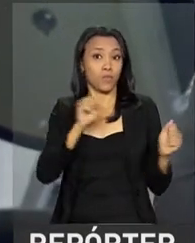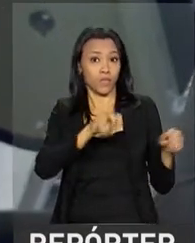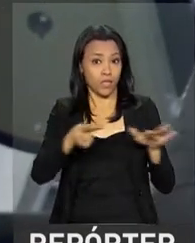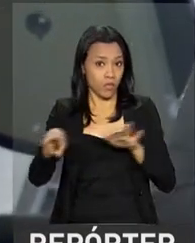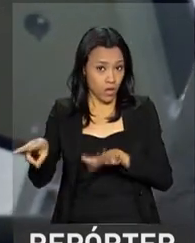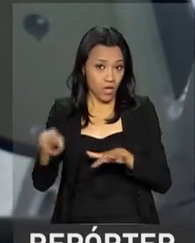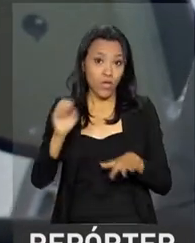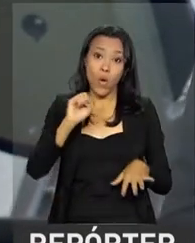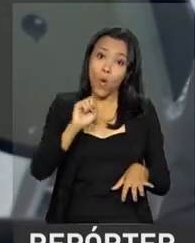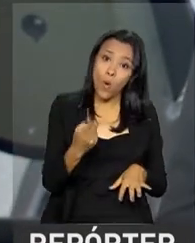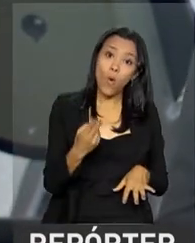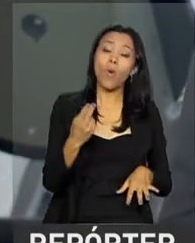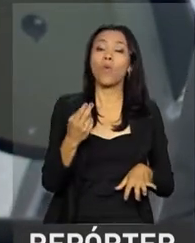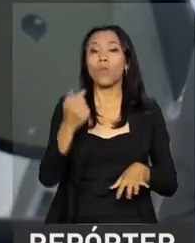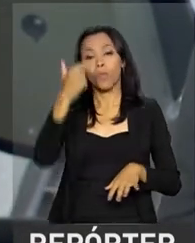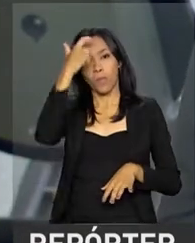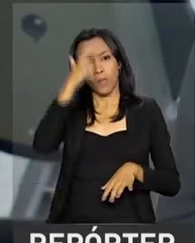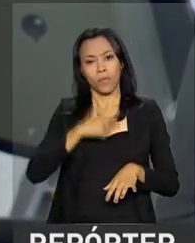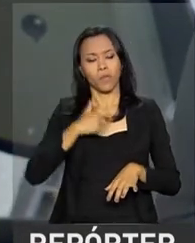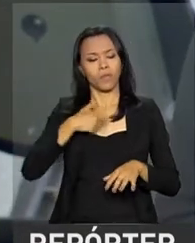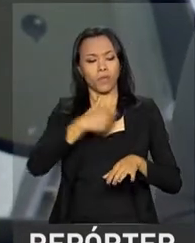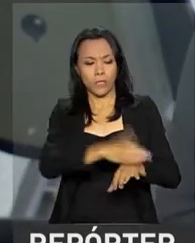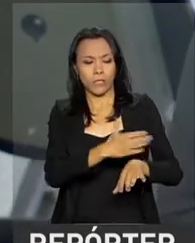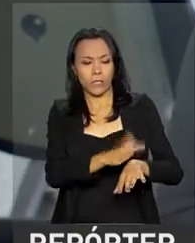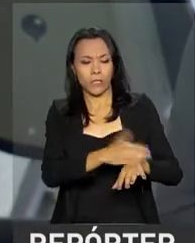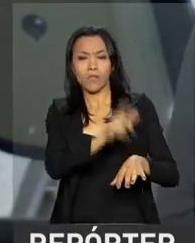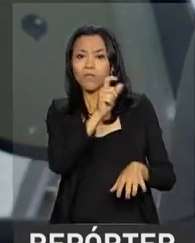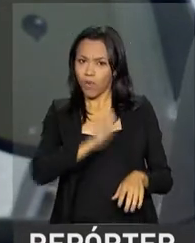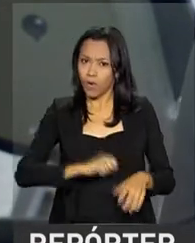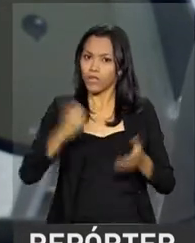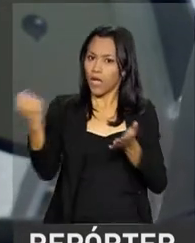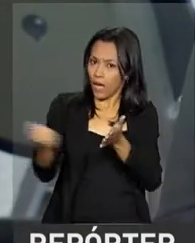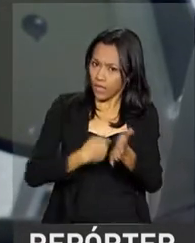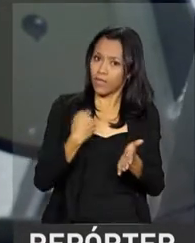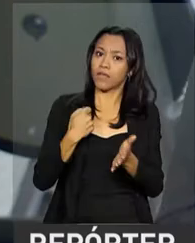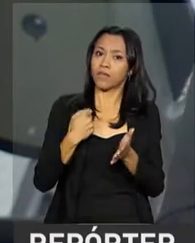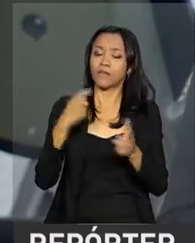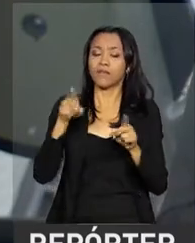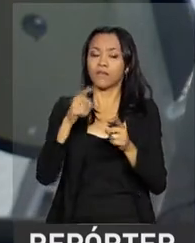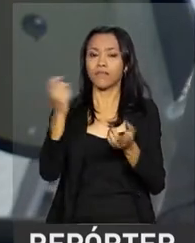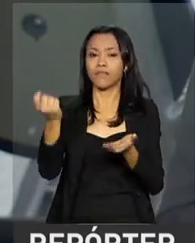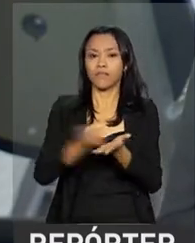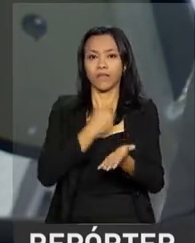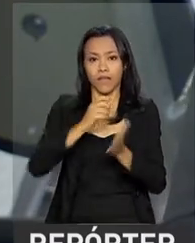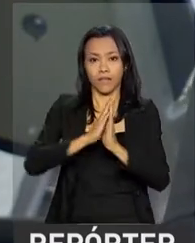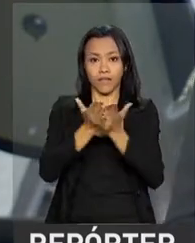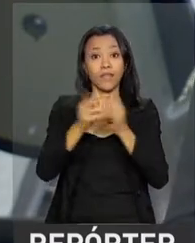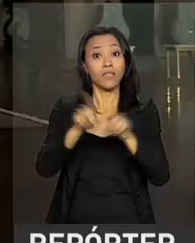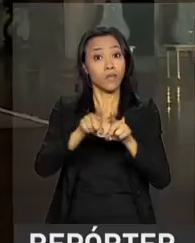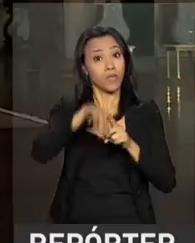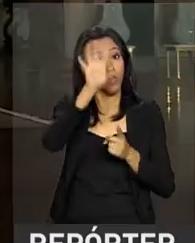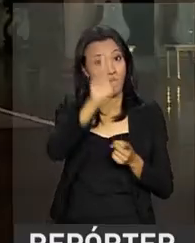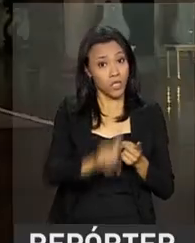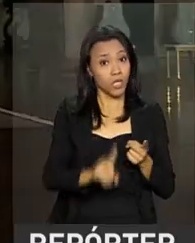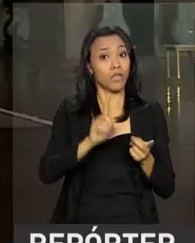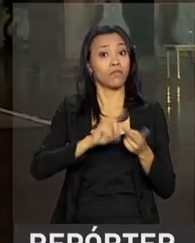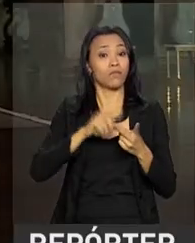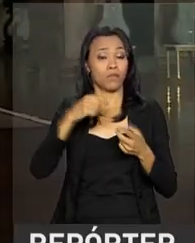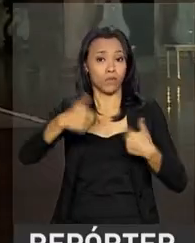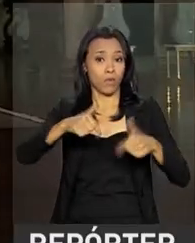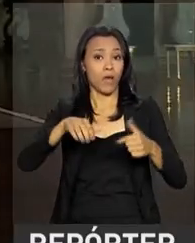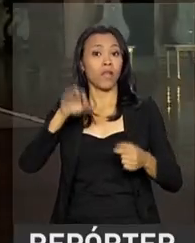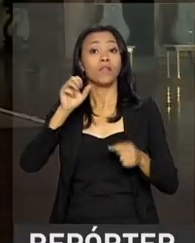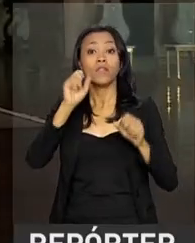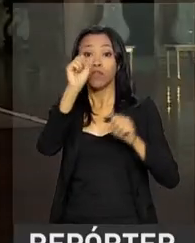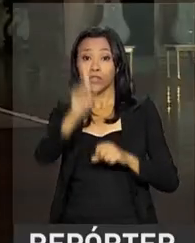que atende por demanda poderão ter a carteira assinada e os direitos trabalhistas e previdenciário. A partir do momento que